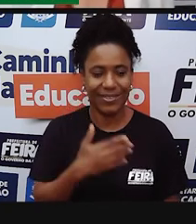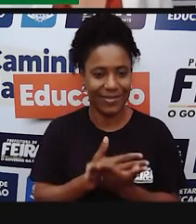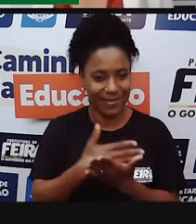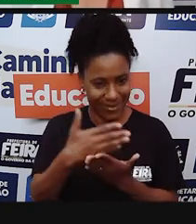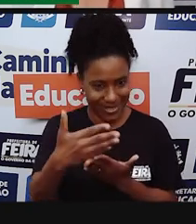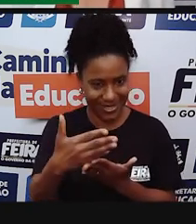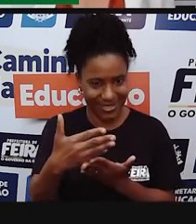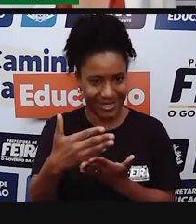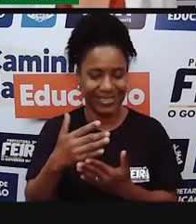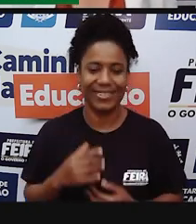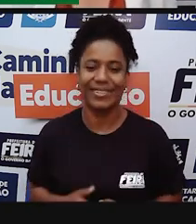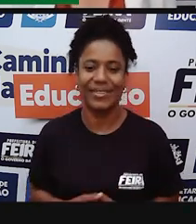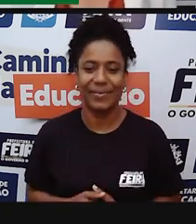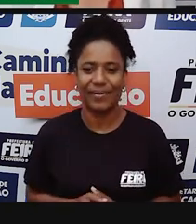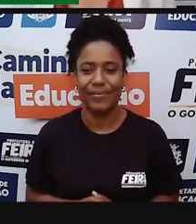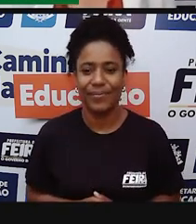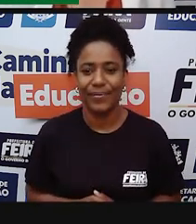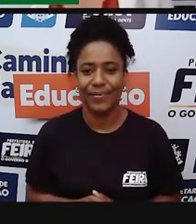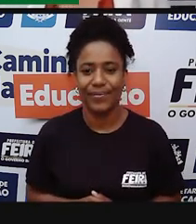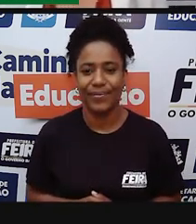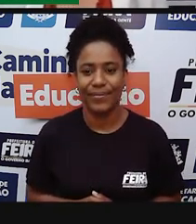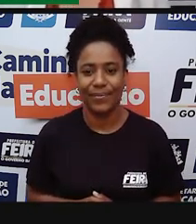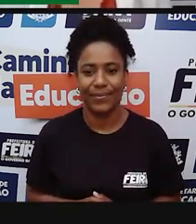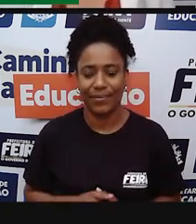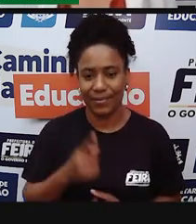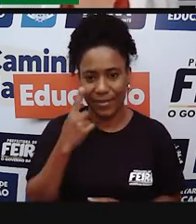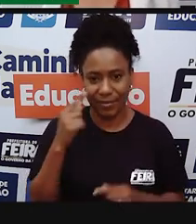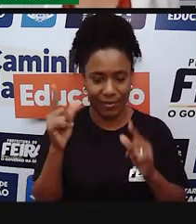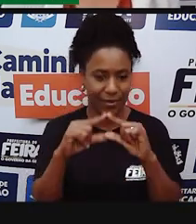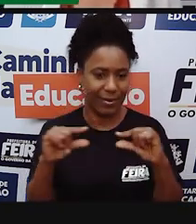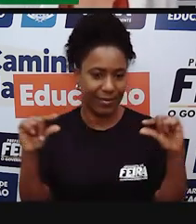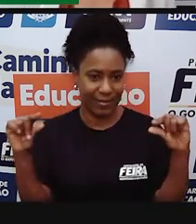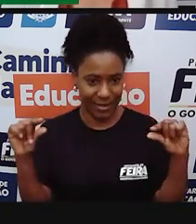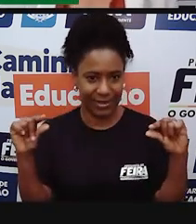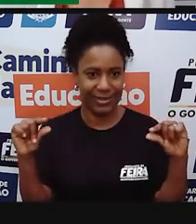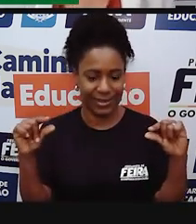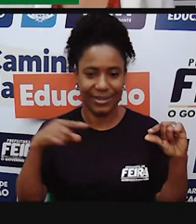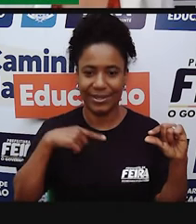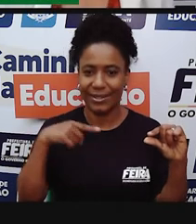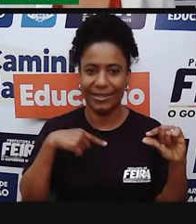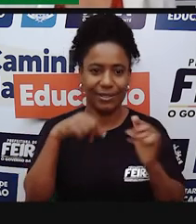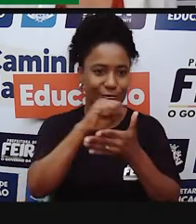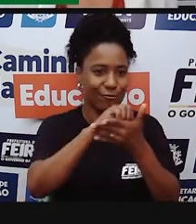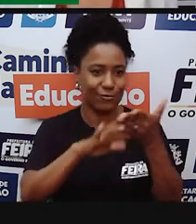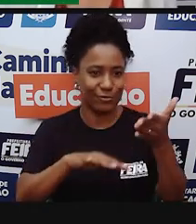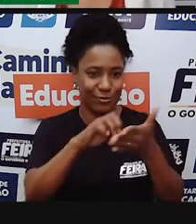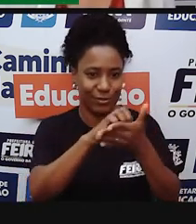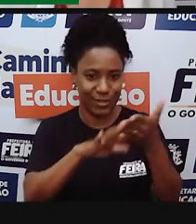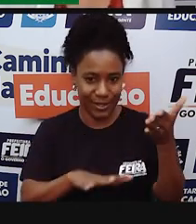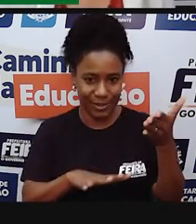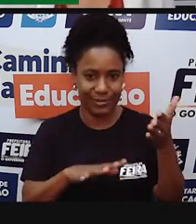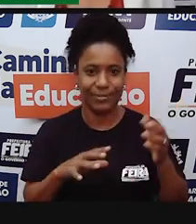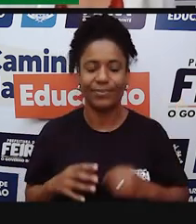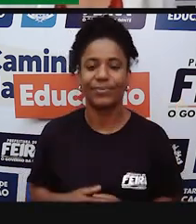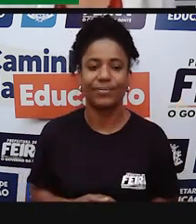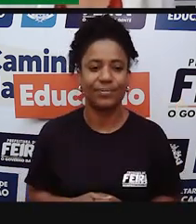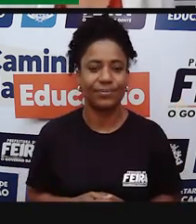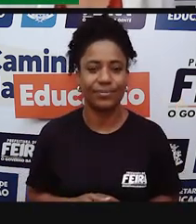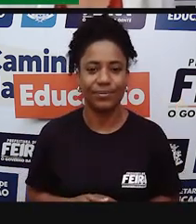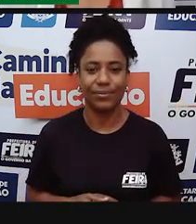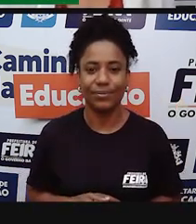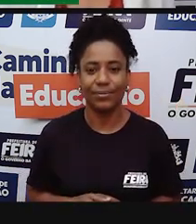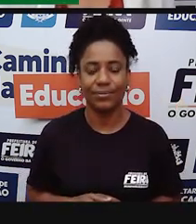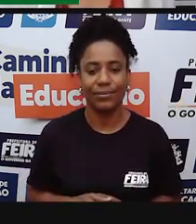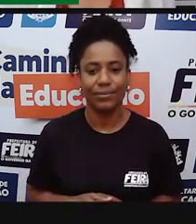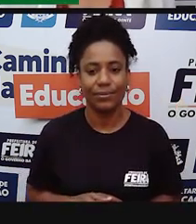iniciar Olá abaixo nós temos uma frase que é um comando da atividade e um regras íris